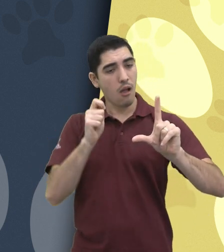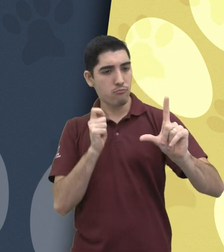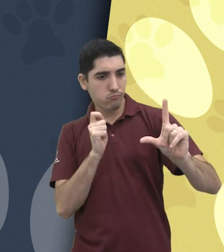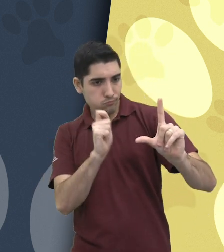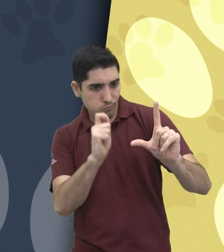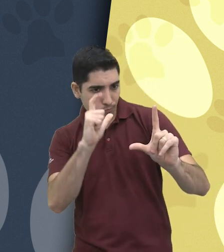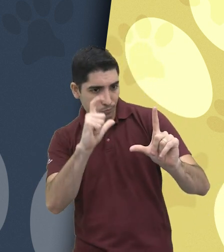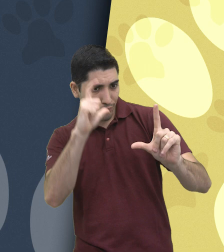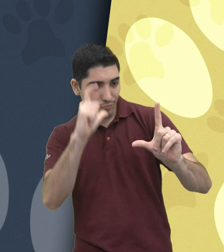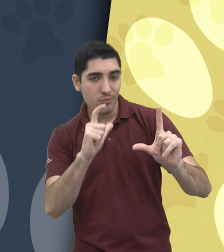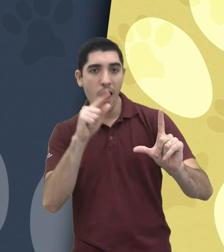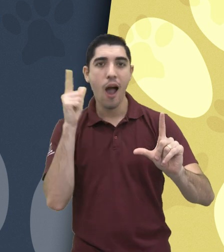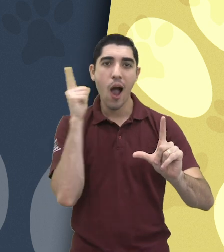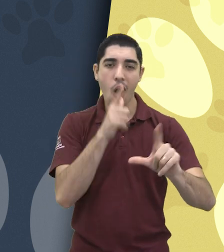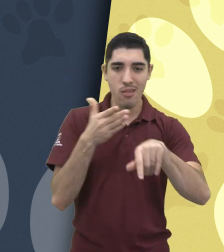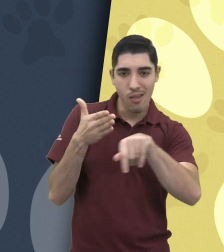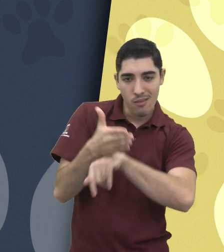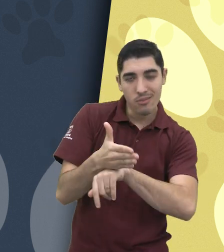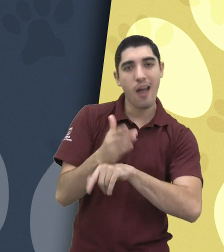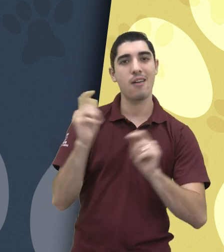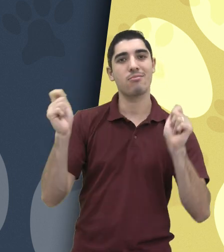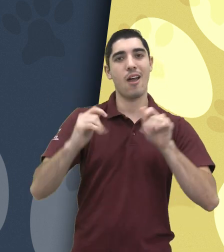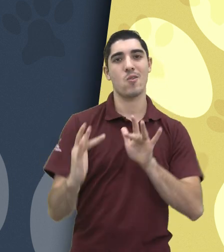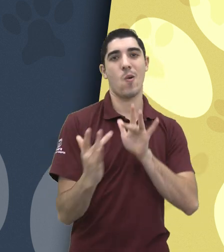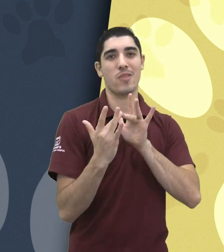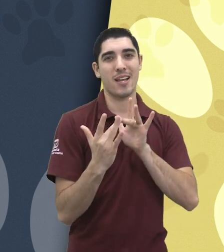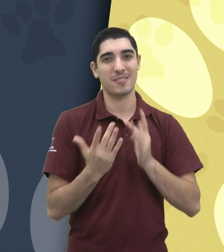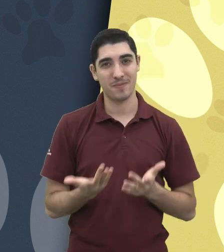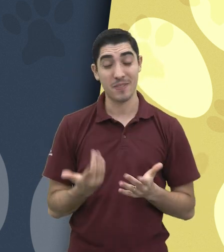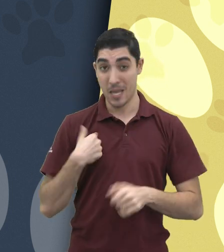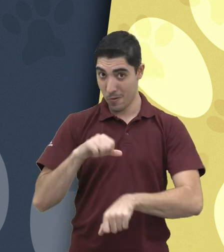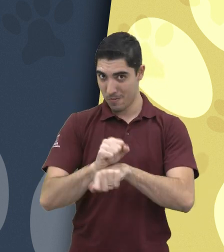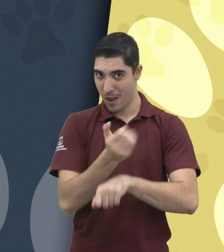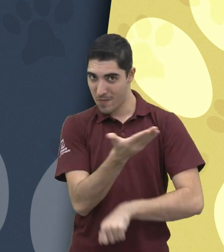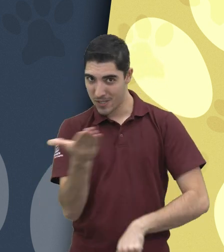acessar apontando a câmera do seu celular para este QR Code que está aqui